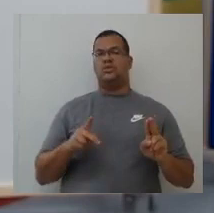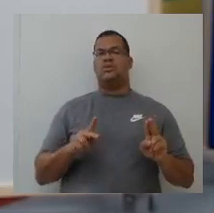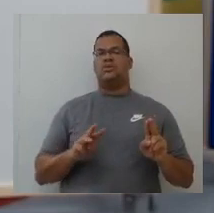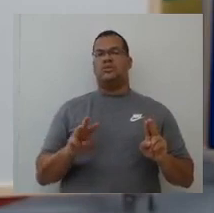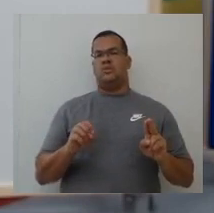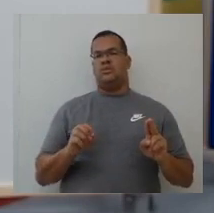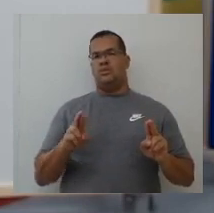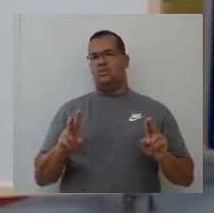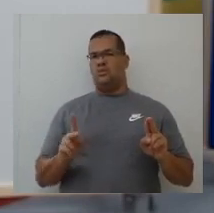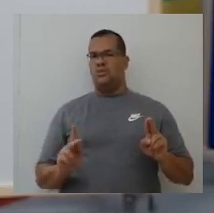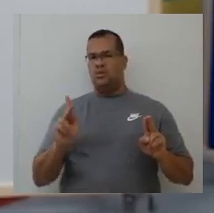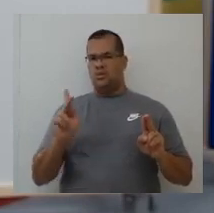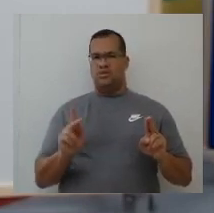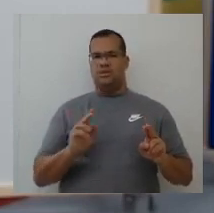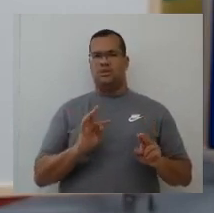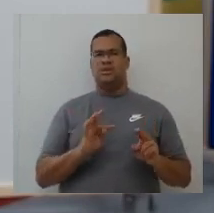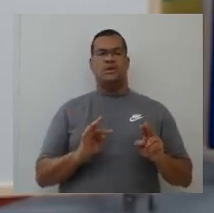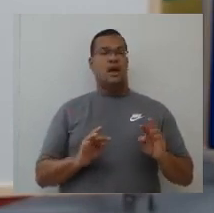They